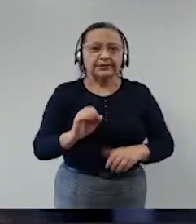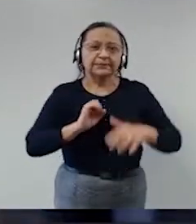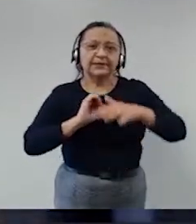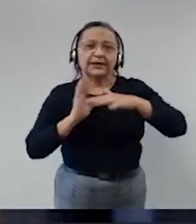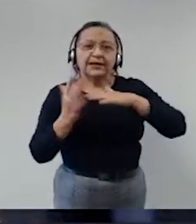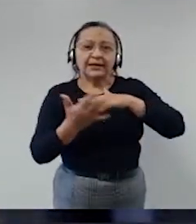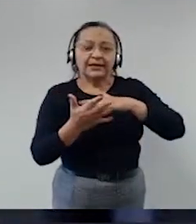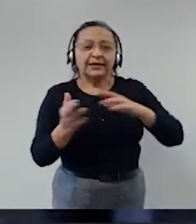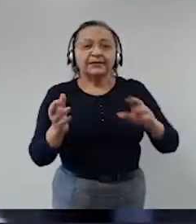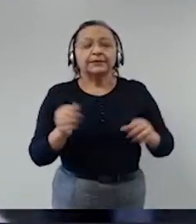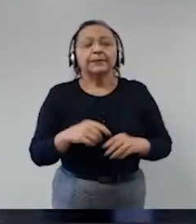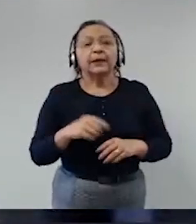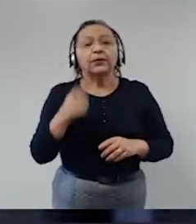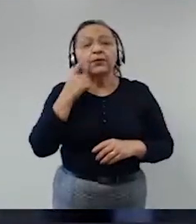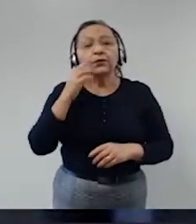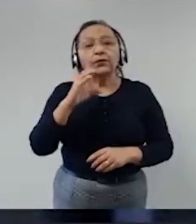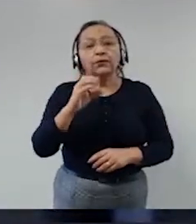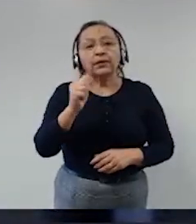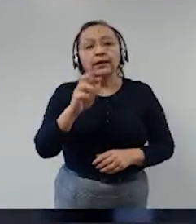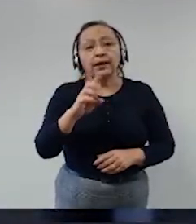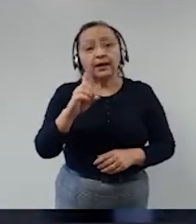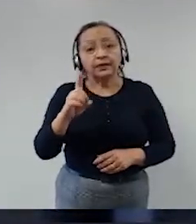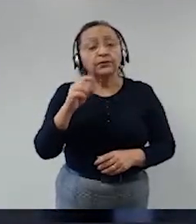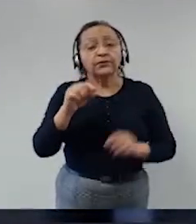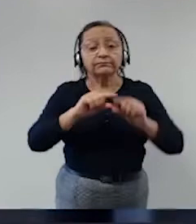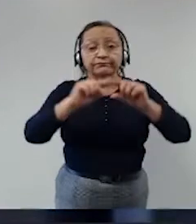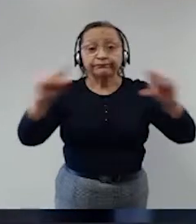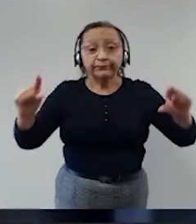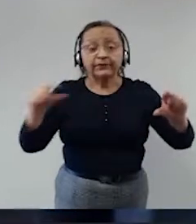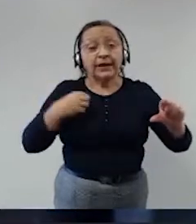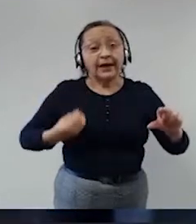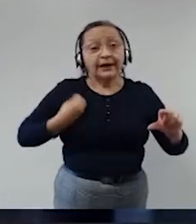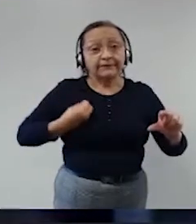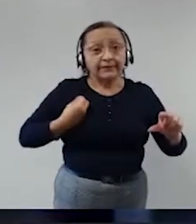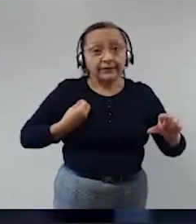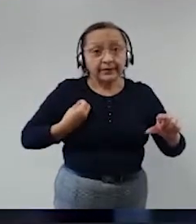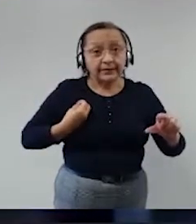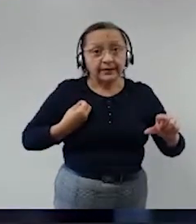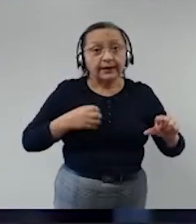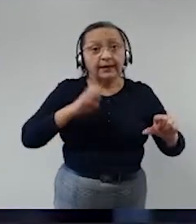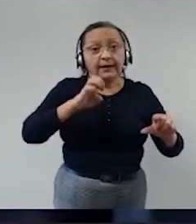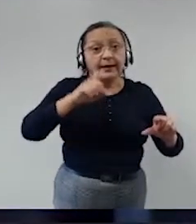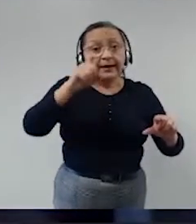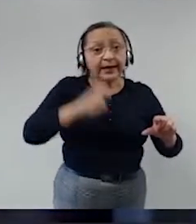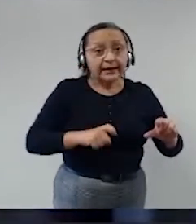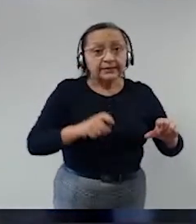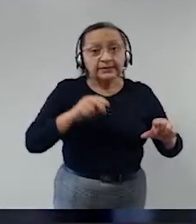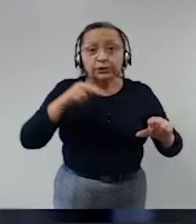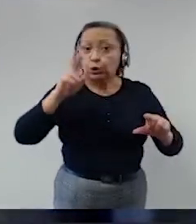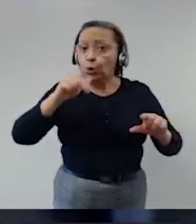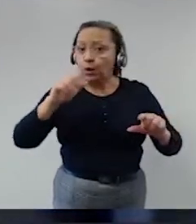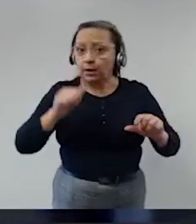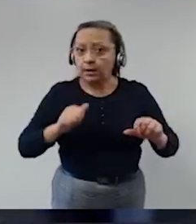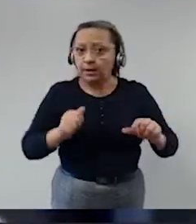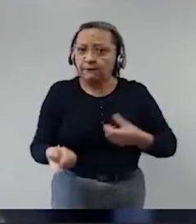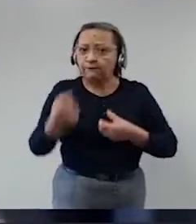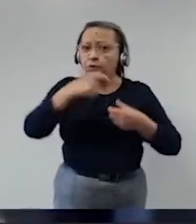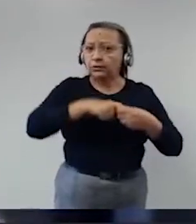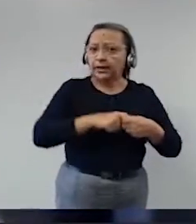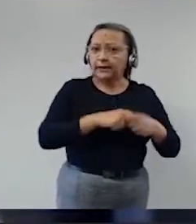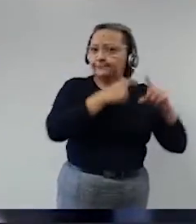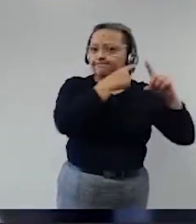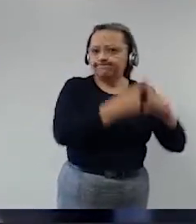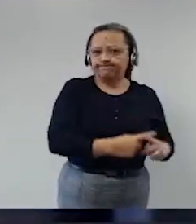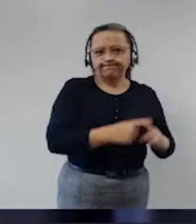sociais um card dizendo o seguinte: a vida é ex nunc, né? Retroagir jamais.